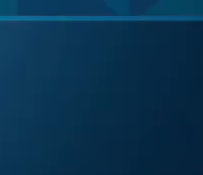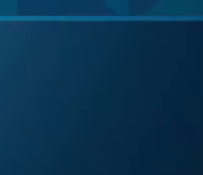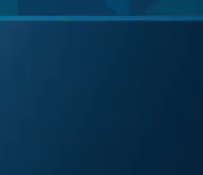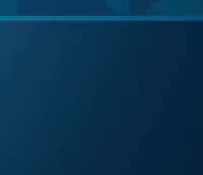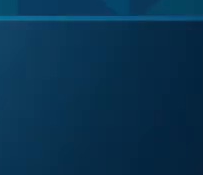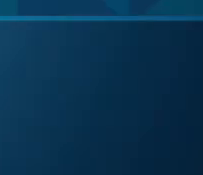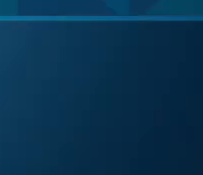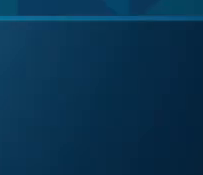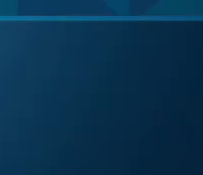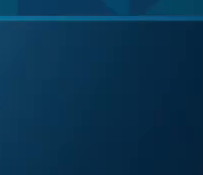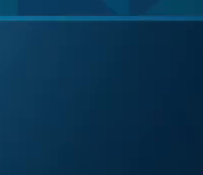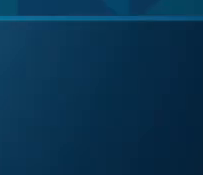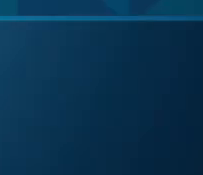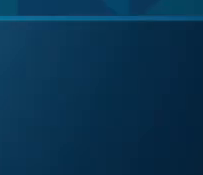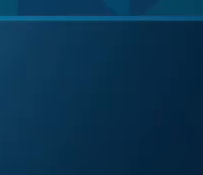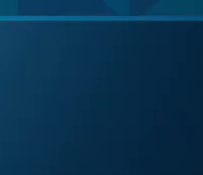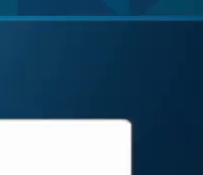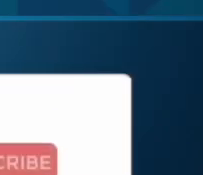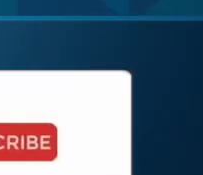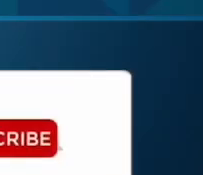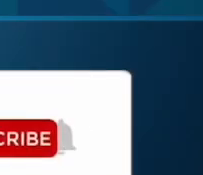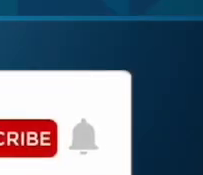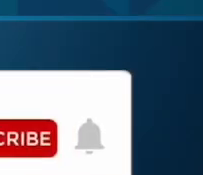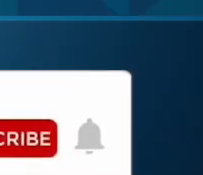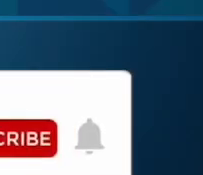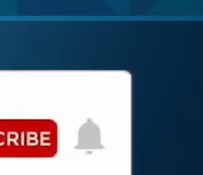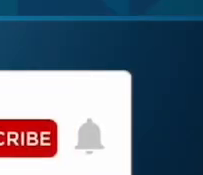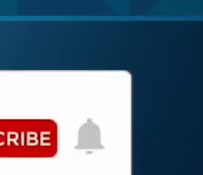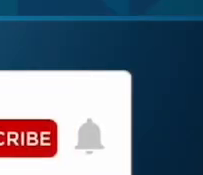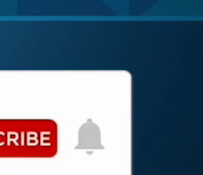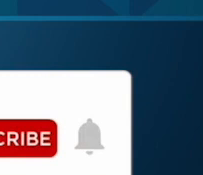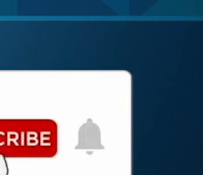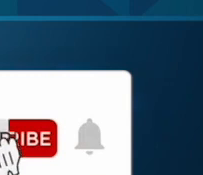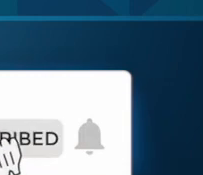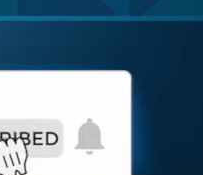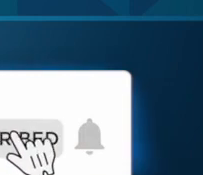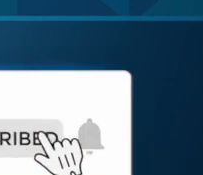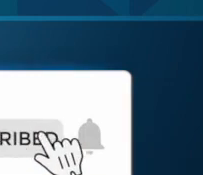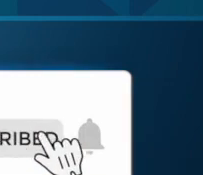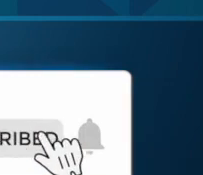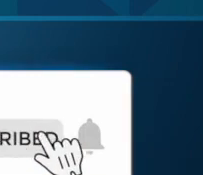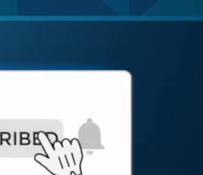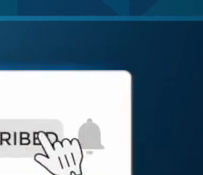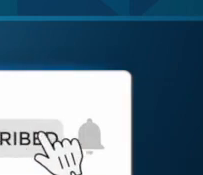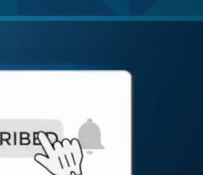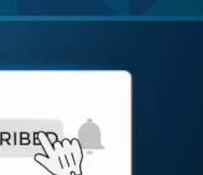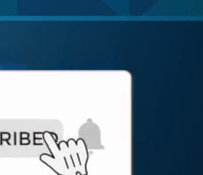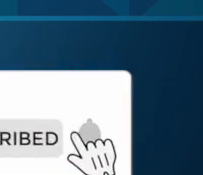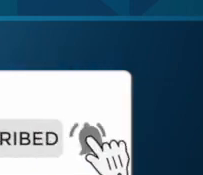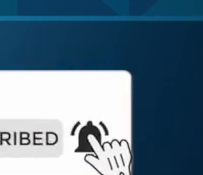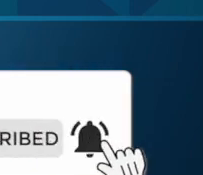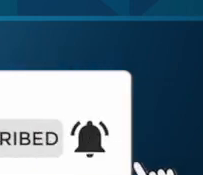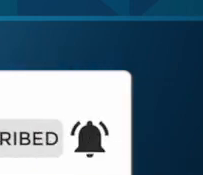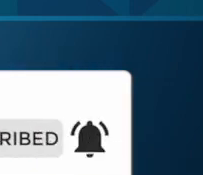Bartetelli. Atu retan informação factuais não atuais, que ta haluha inscreva e ha canal RTTL,